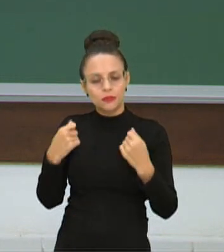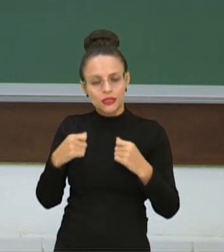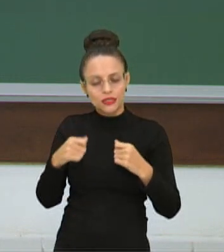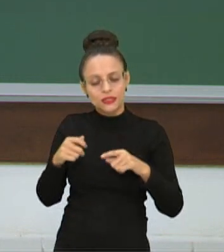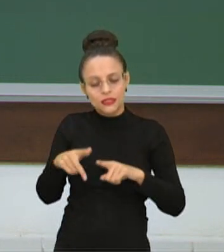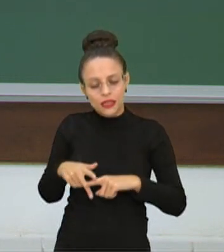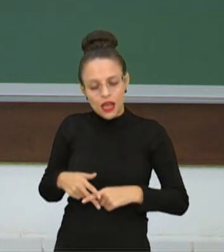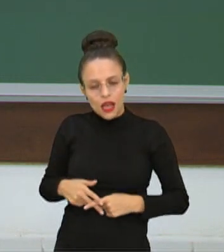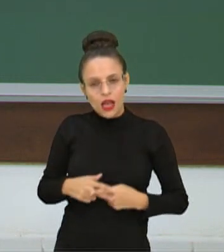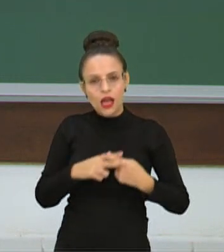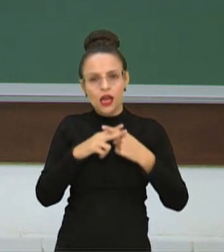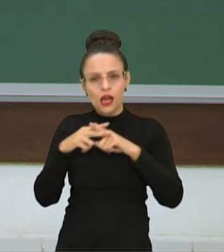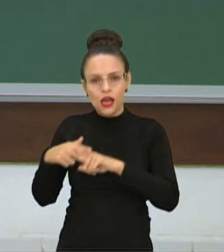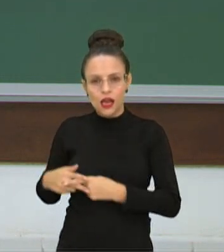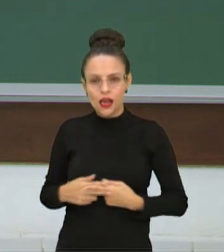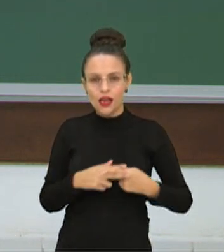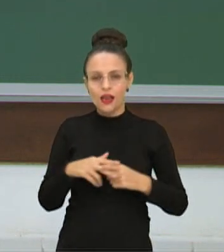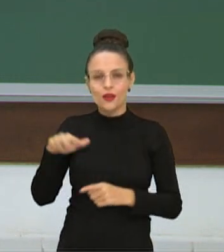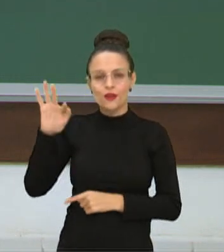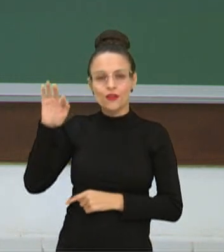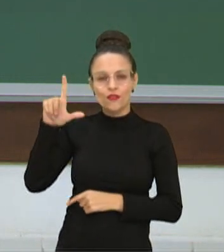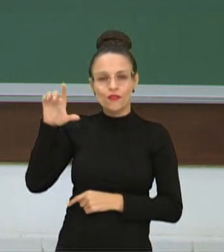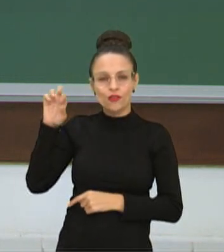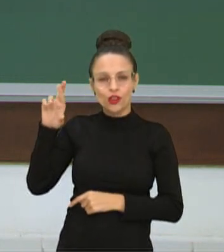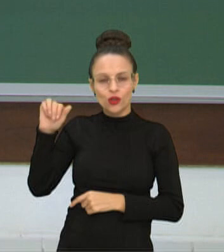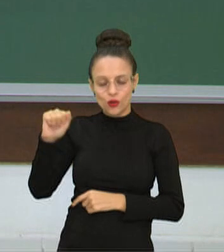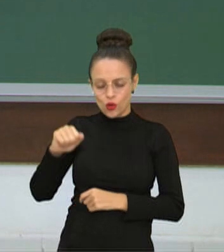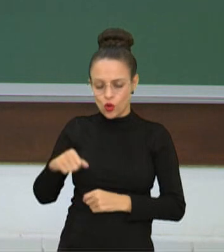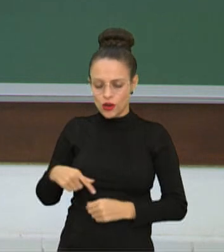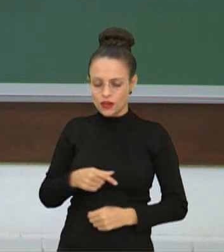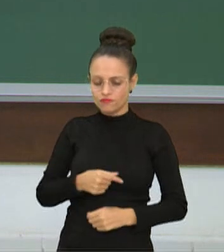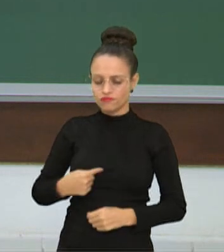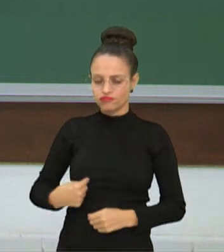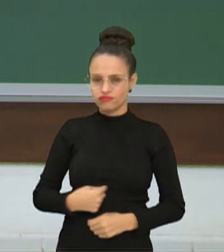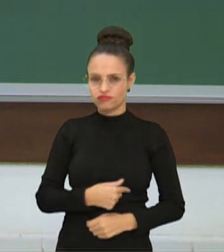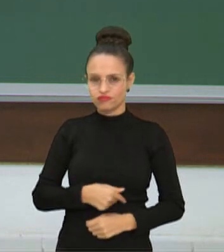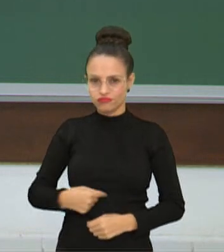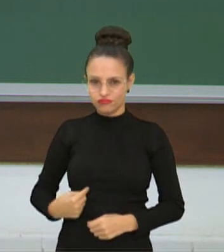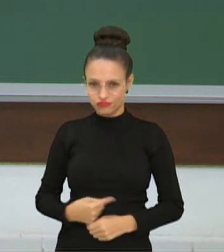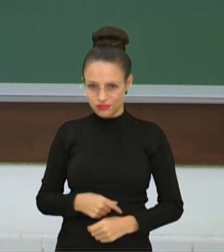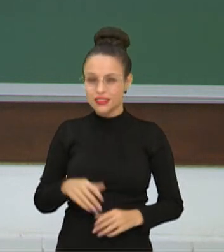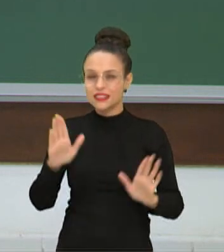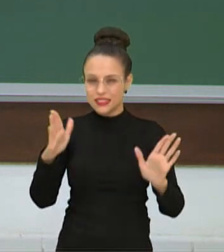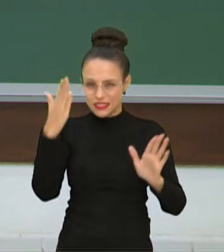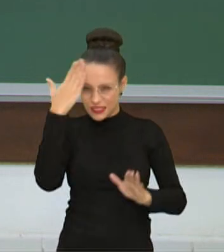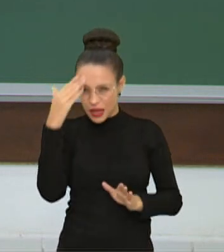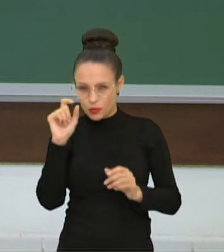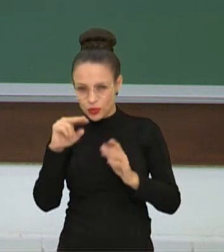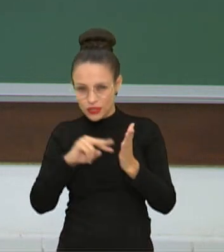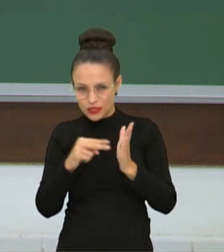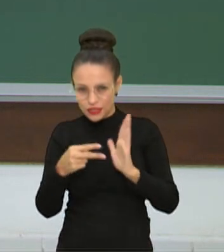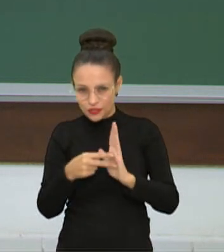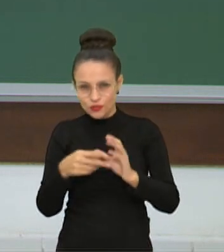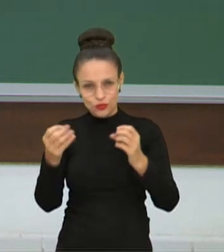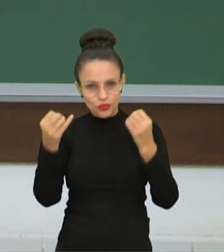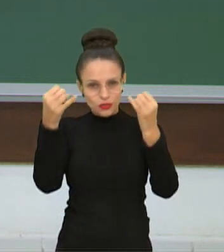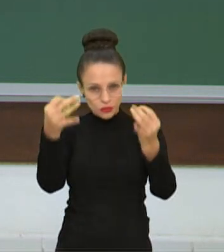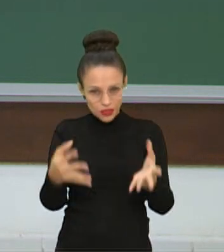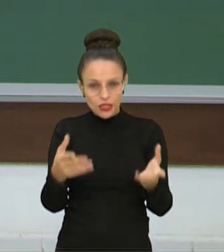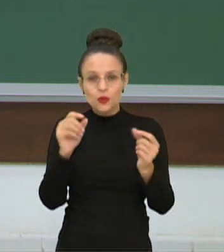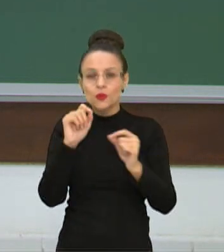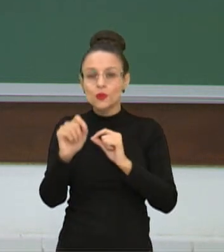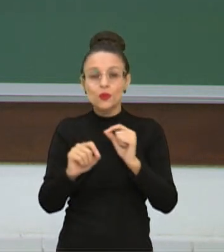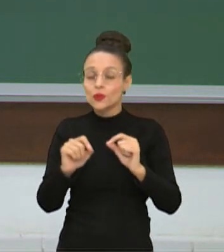recompor ou reconstituir a flora intestinal, a microbiota intestinal. Sabe o que ele quis te dizer ou explicar para os seus